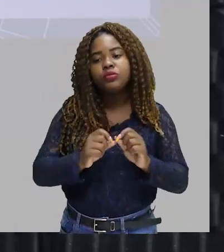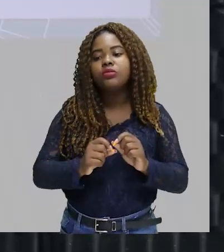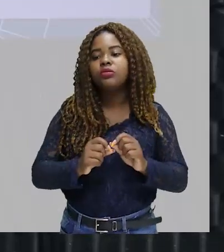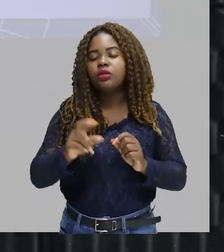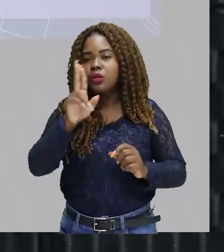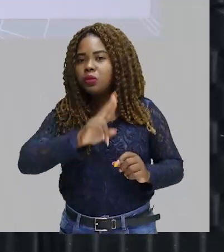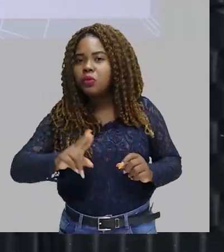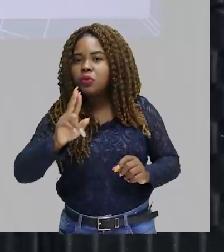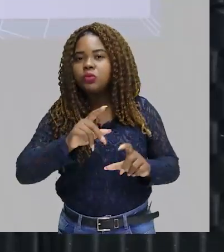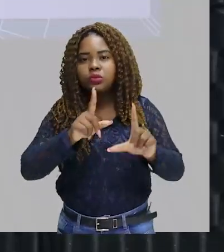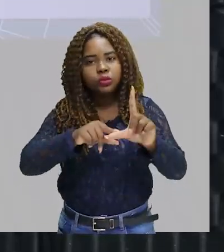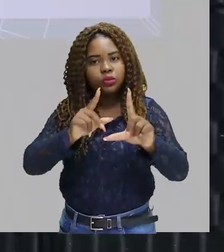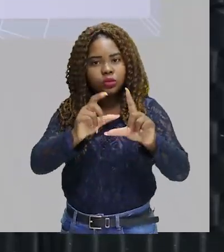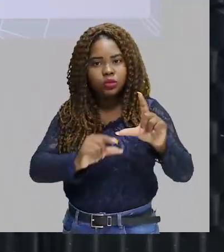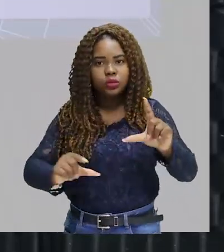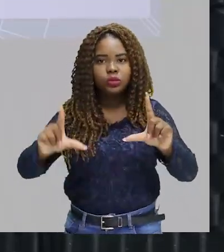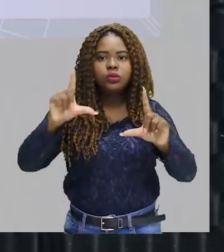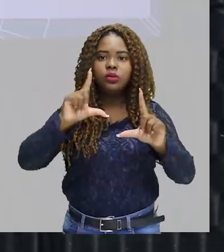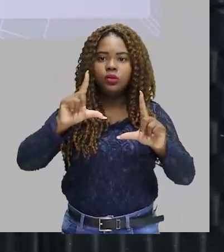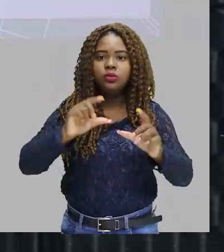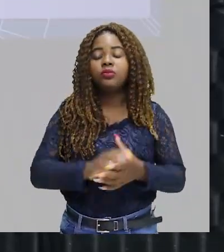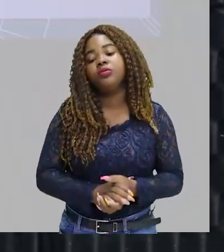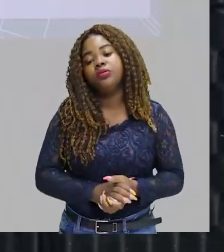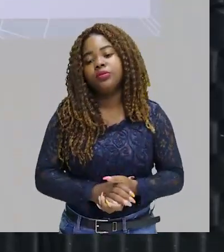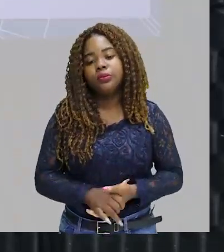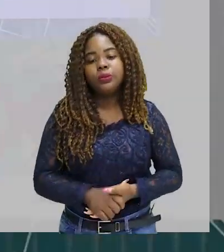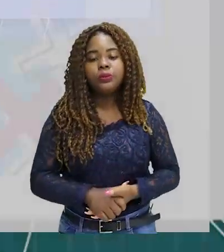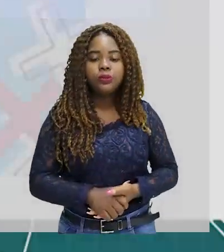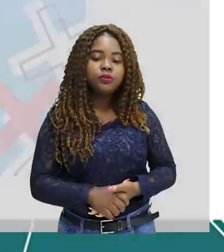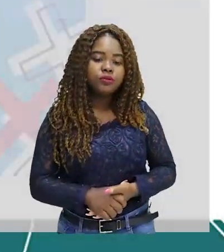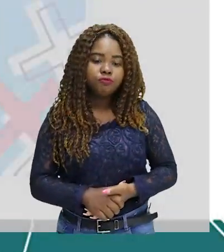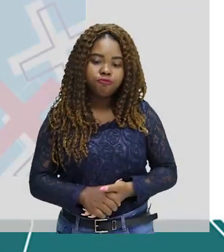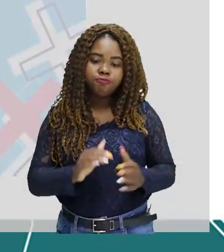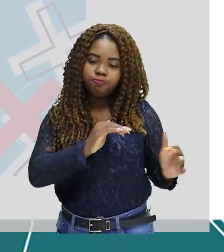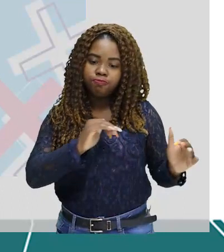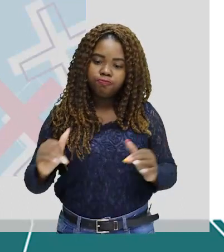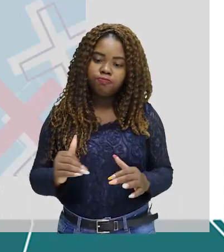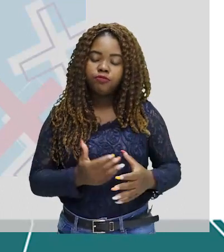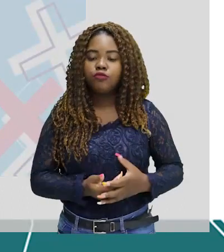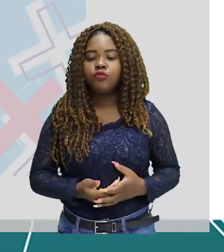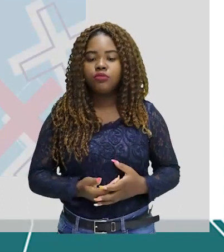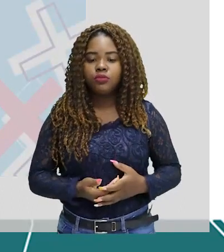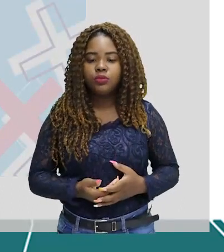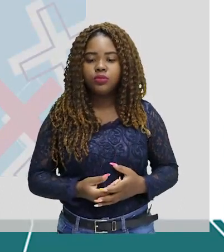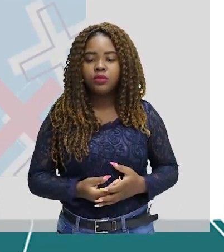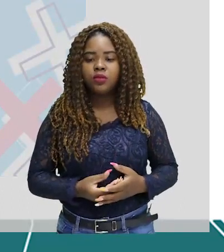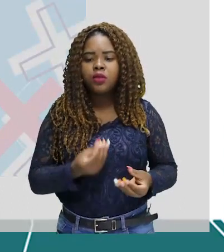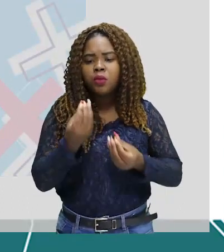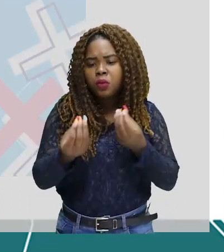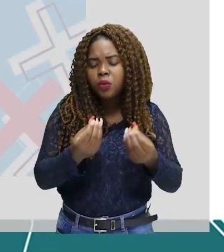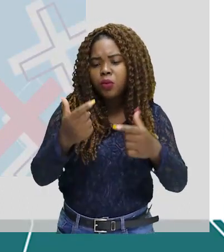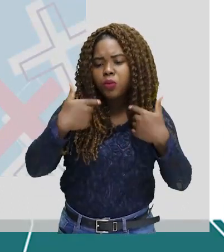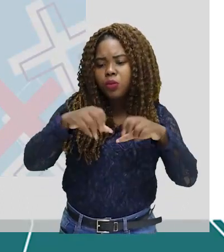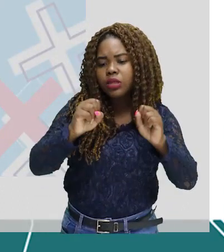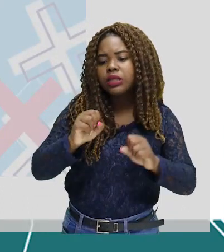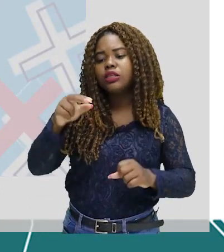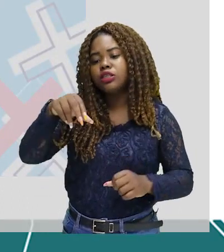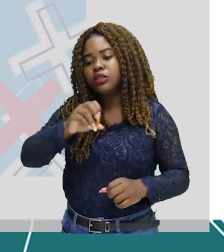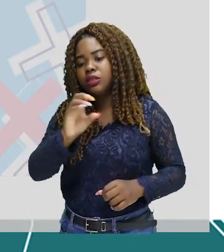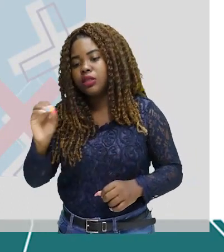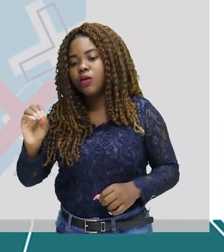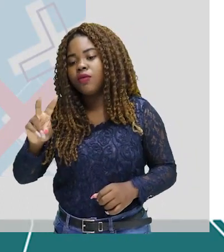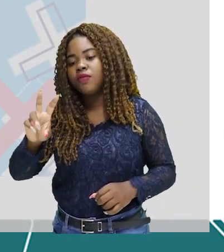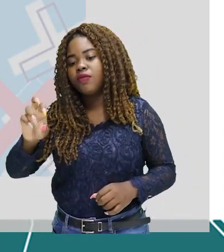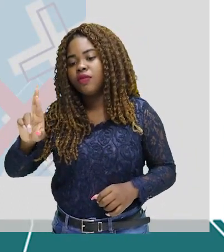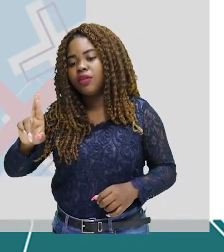letras maiúsculas, que muitas vezes tem sido esquecido. E onde encontrar a linguagem não verbal? A gente